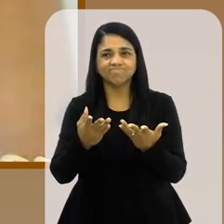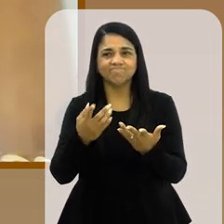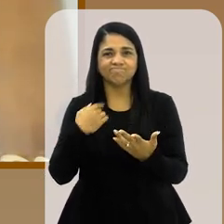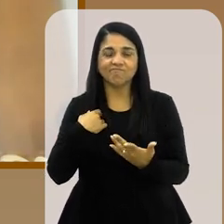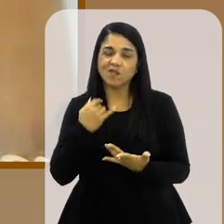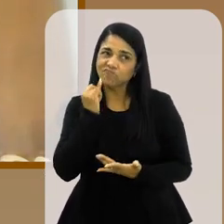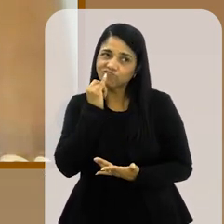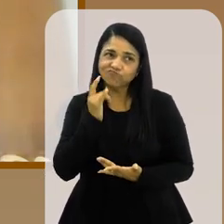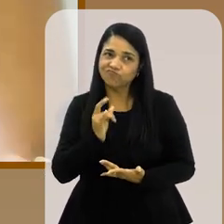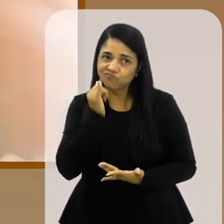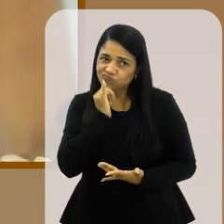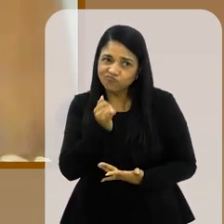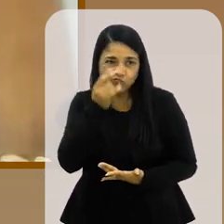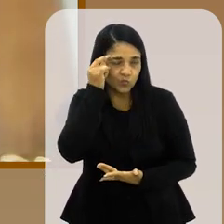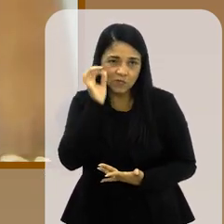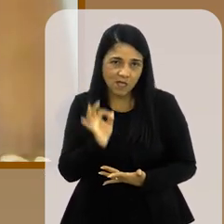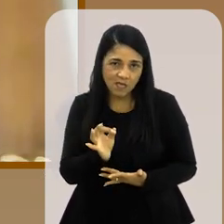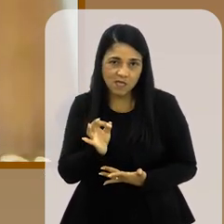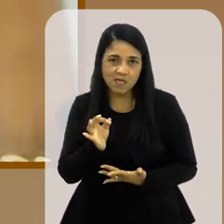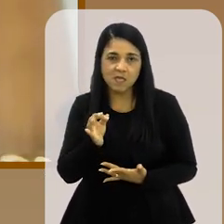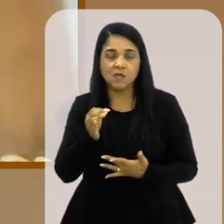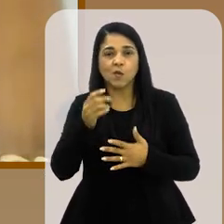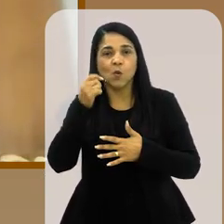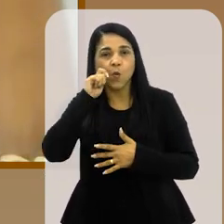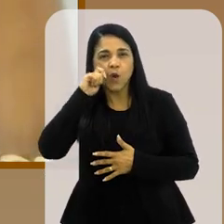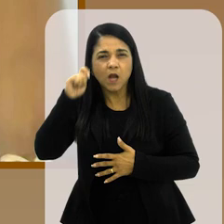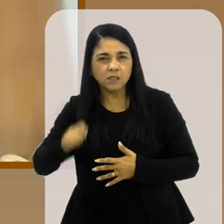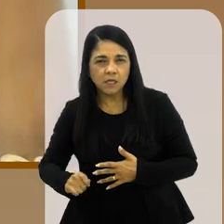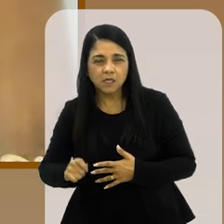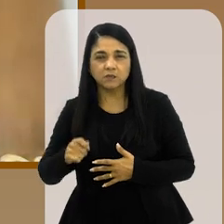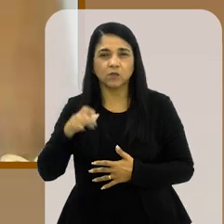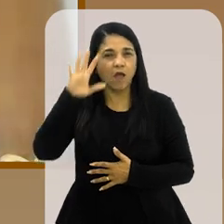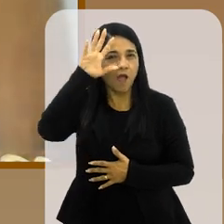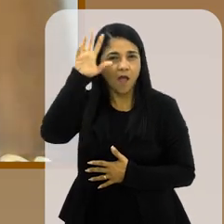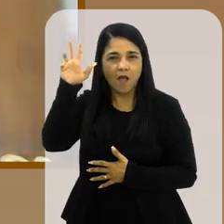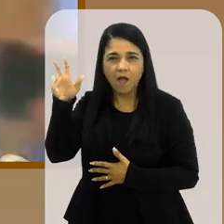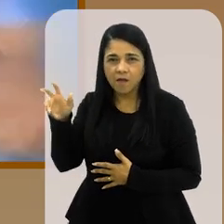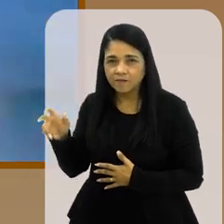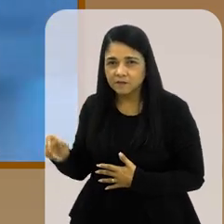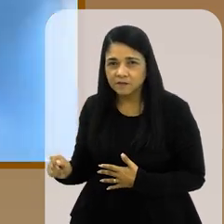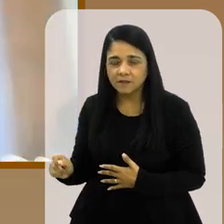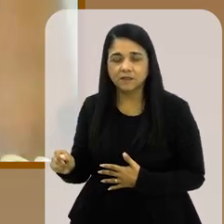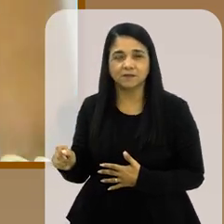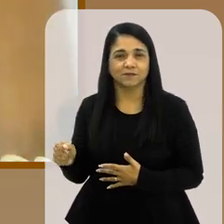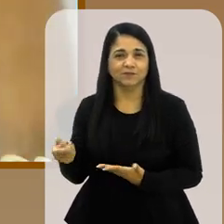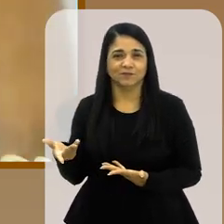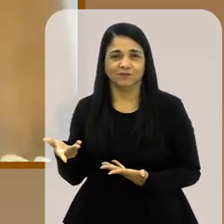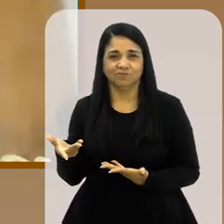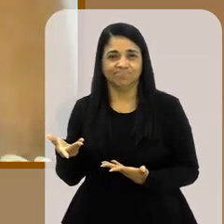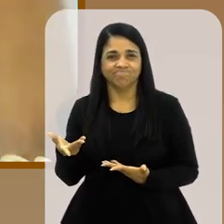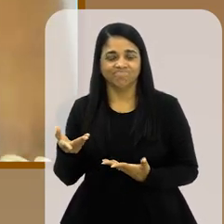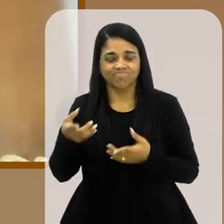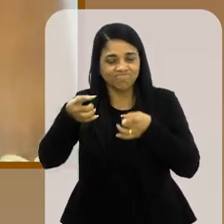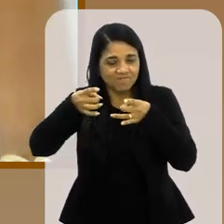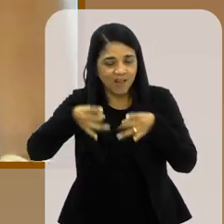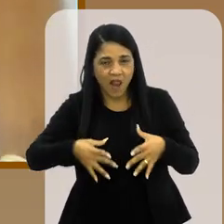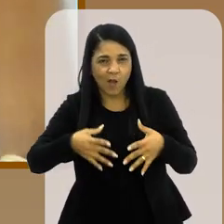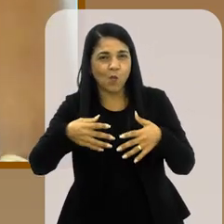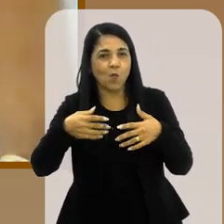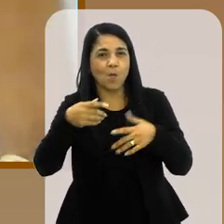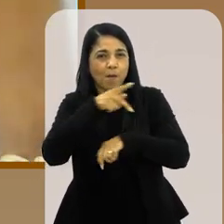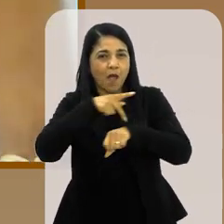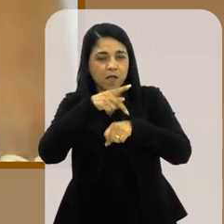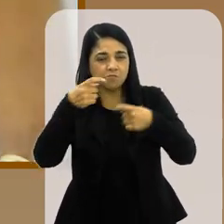Mas sírios, ucranianos, africanos, gente que teve que sair por guerra, por